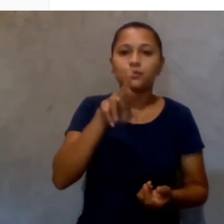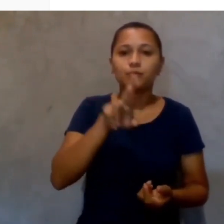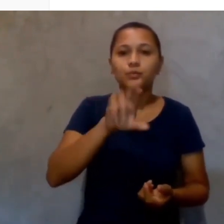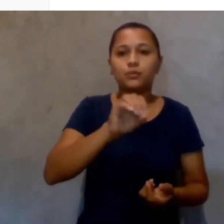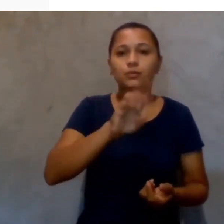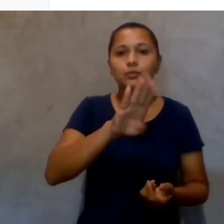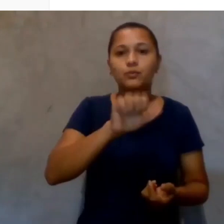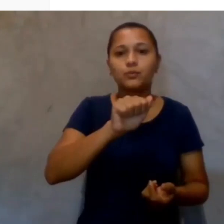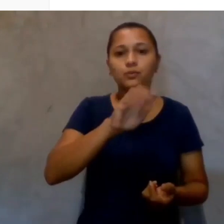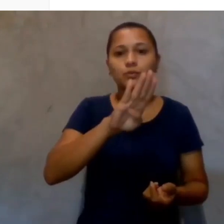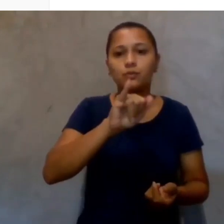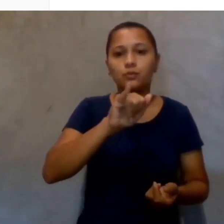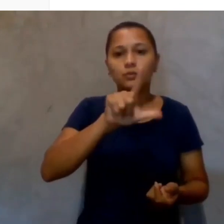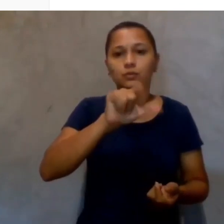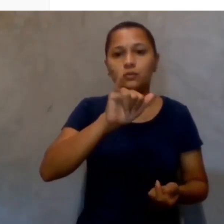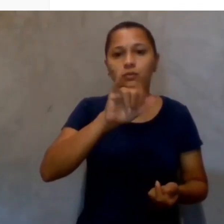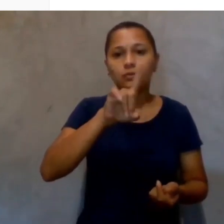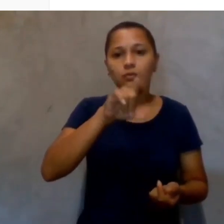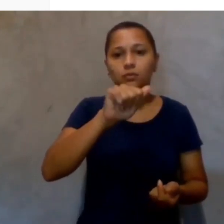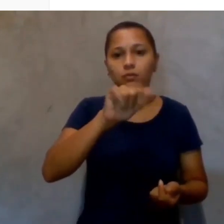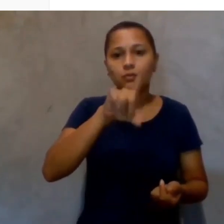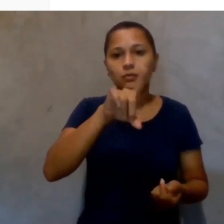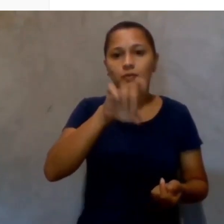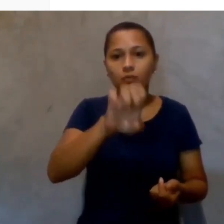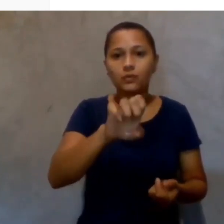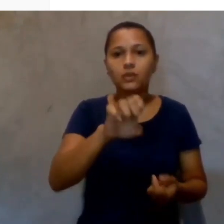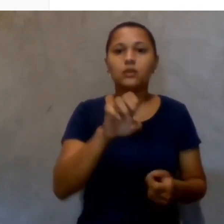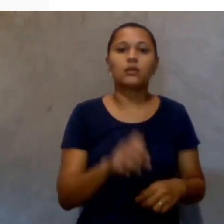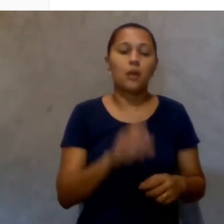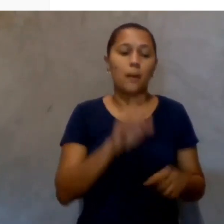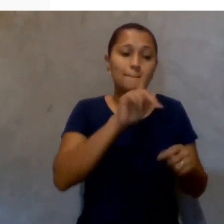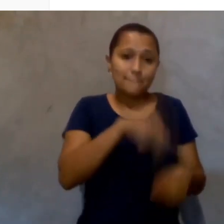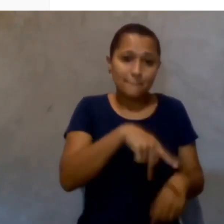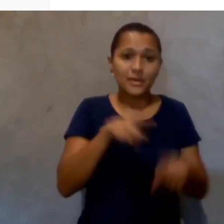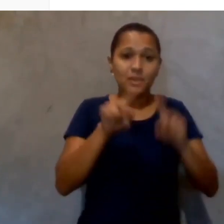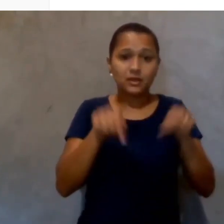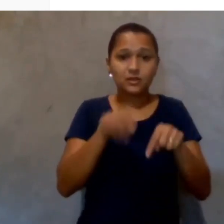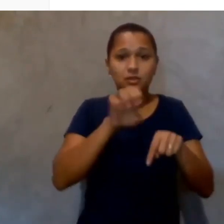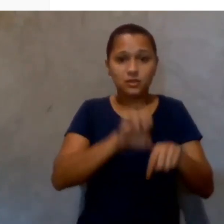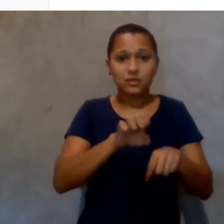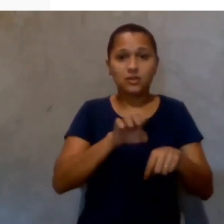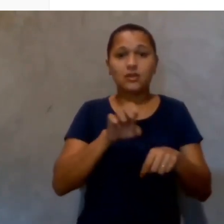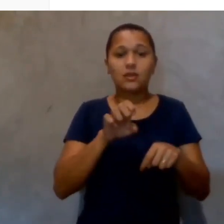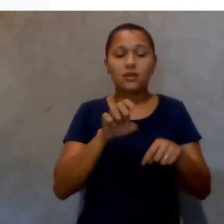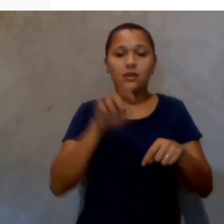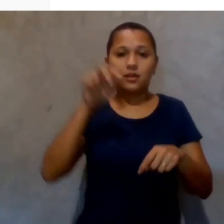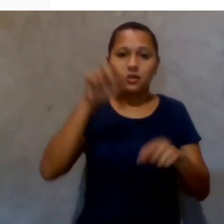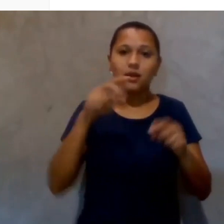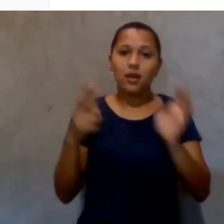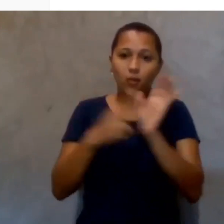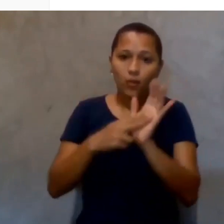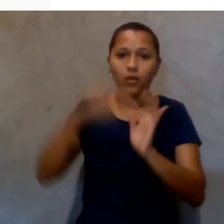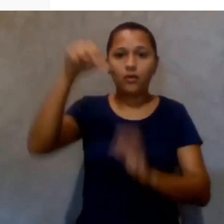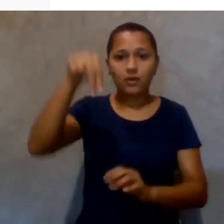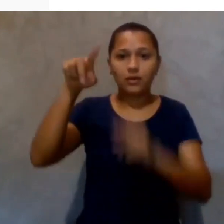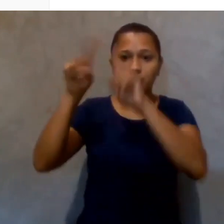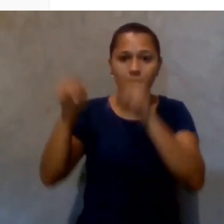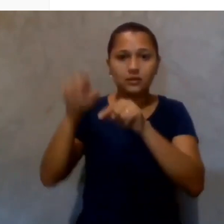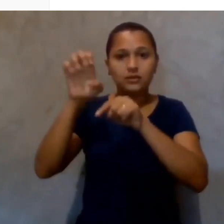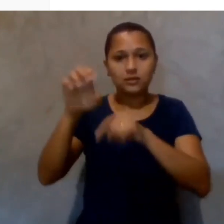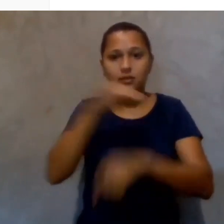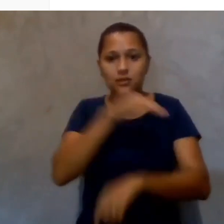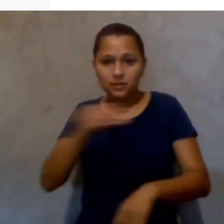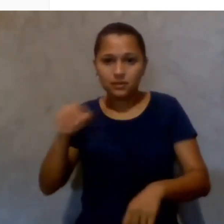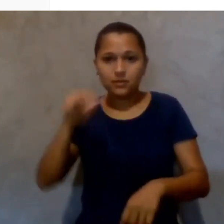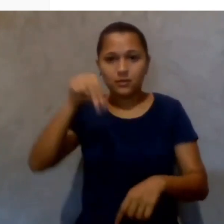moeda 3 vezes, sairia cara 2 vezes. Qual a probabilidade de João ganhar a aposta? Para a